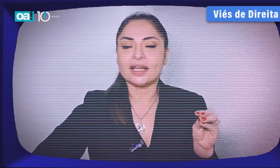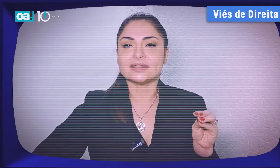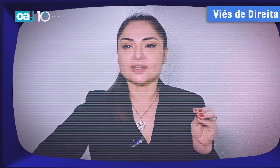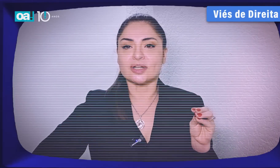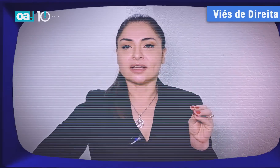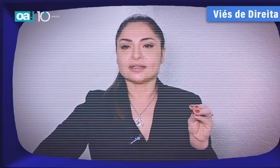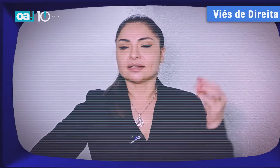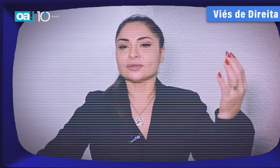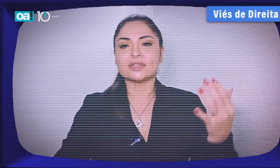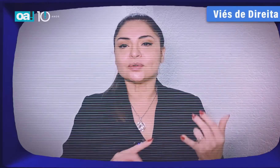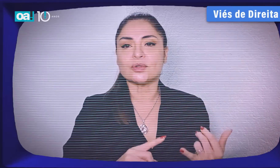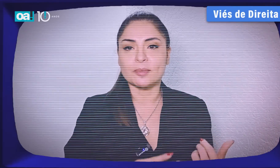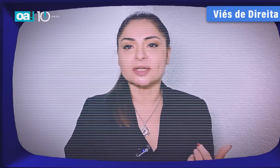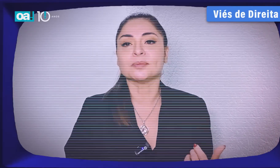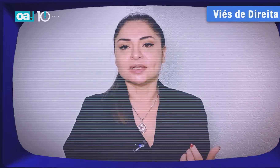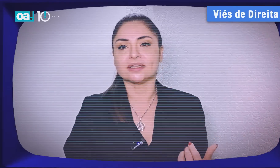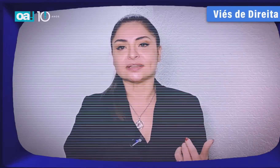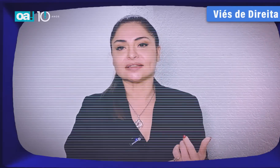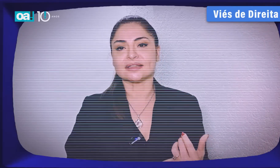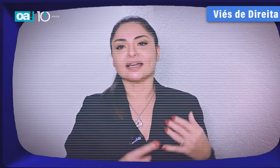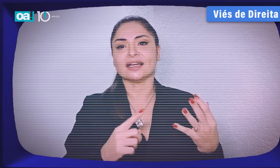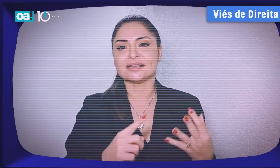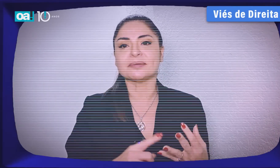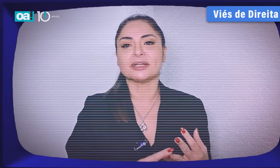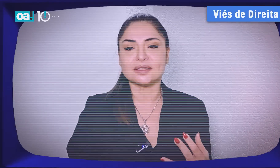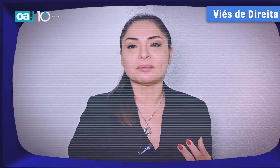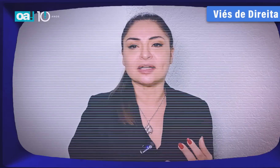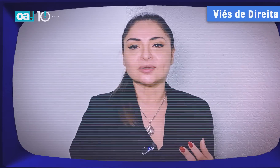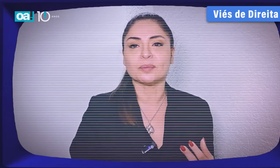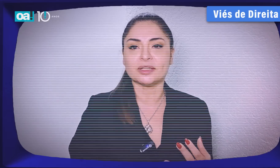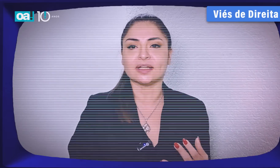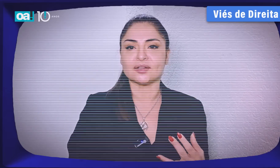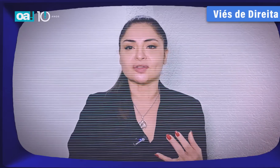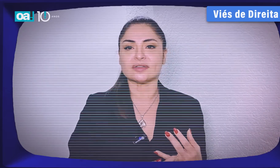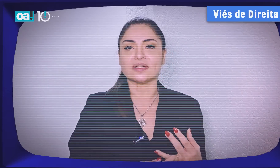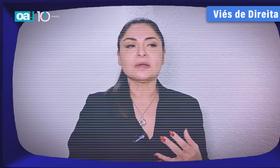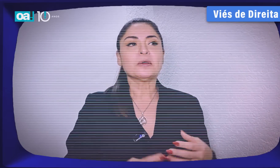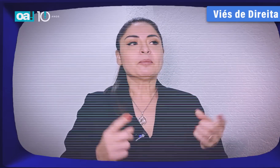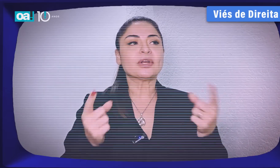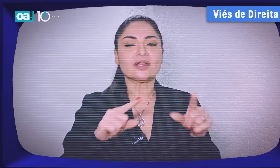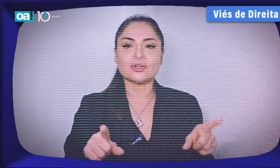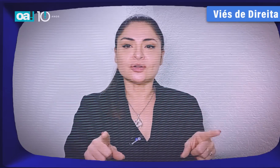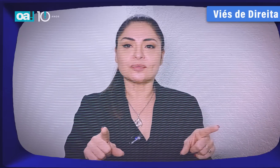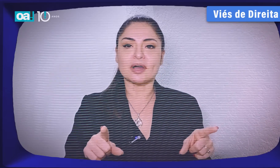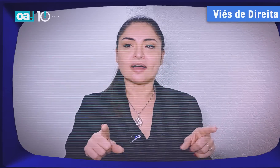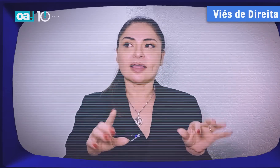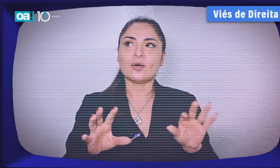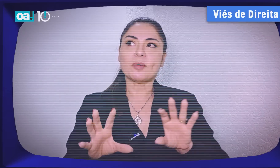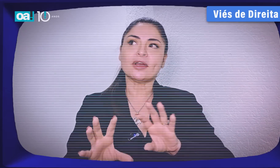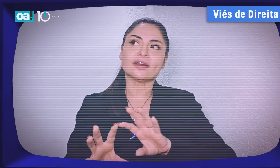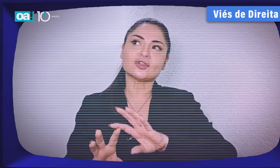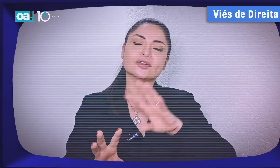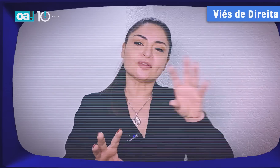As mulheres da direita não são só mais bonitas, elas também são mais competentes. Porque a Dilma